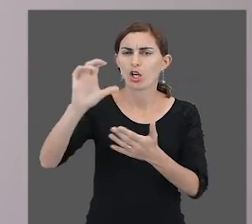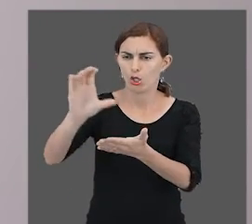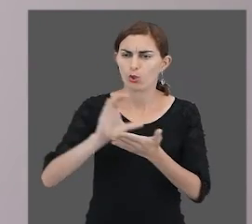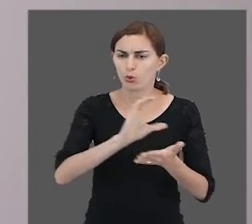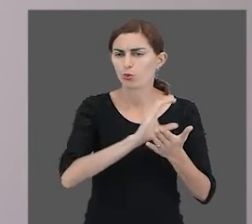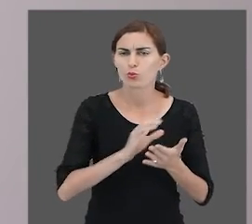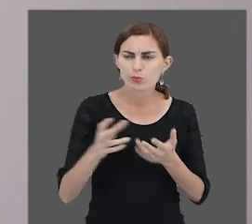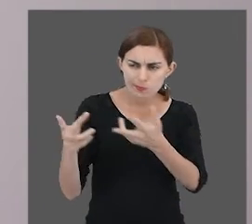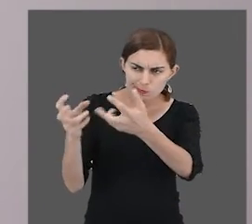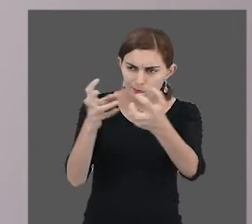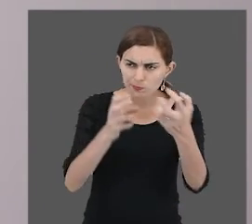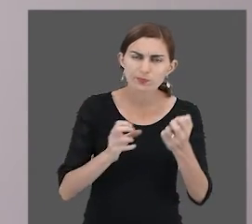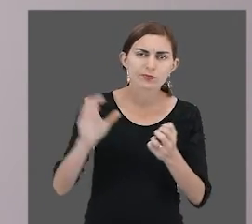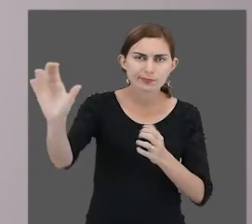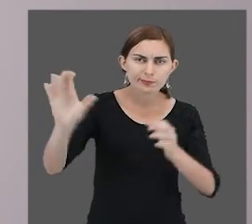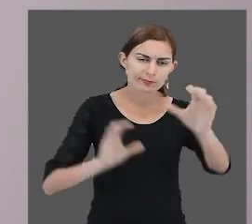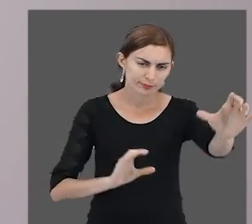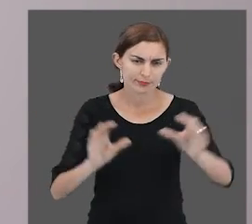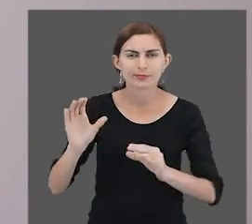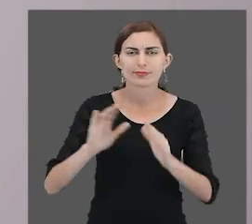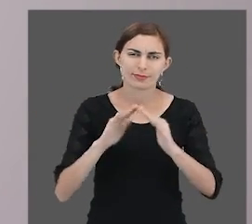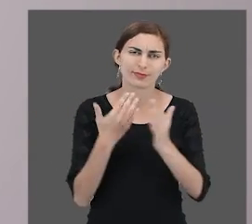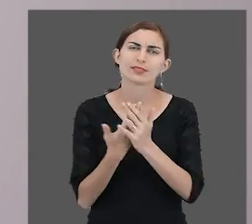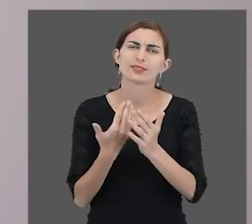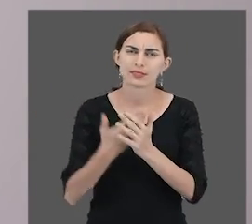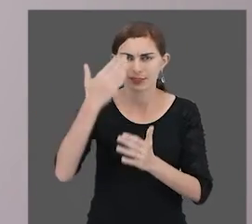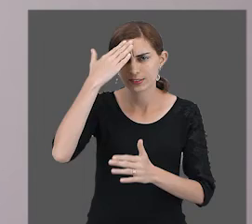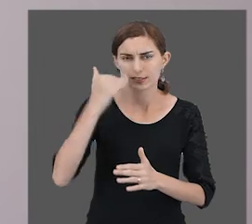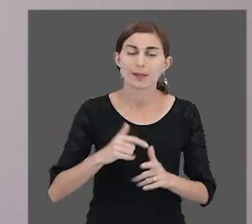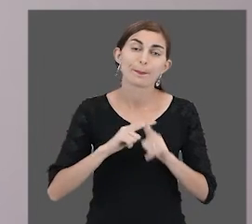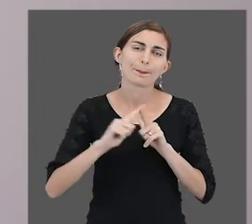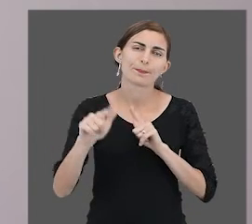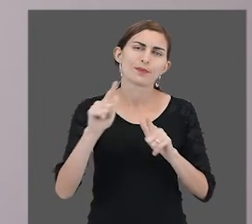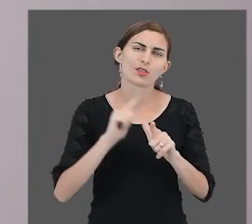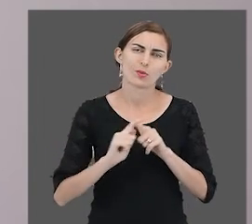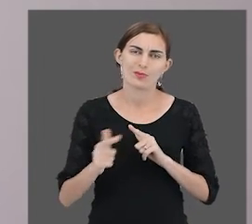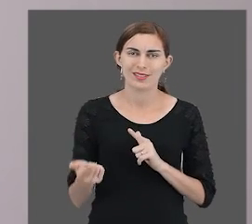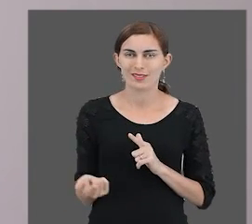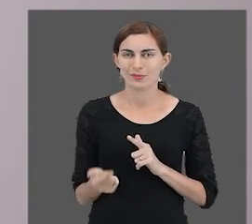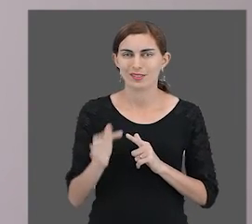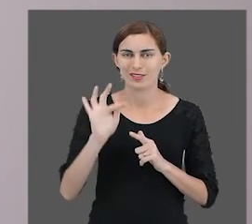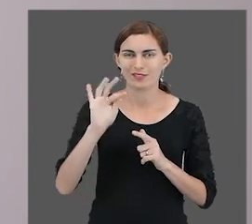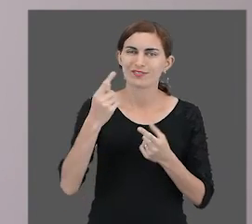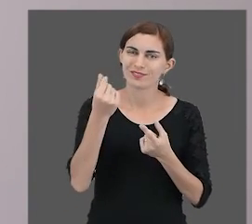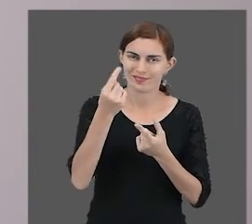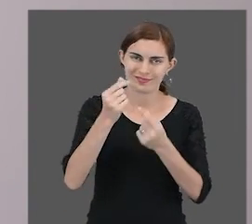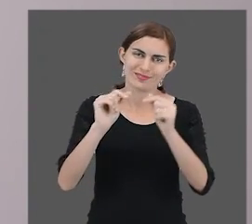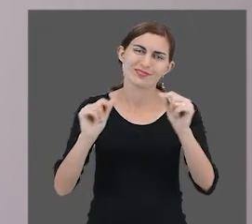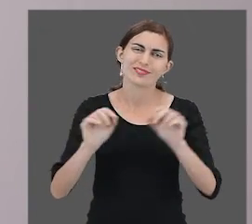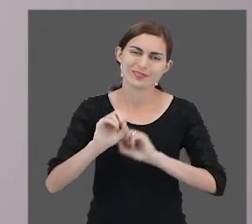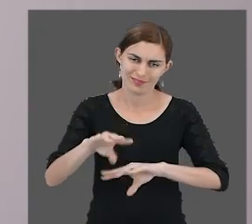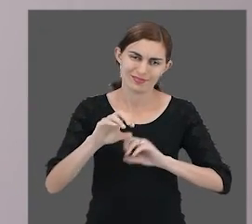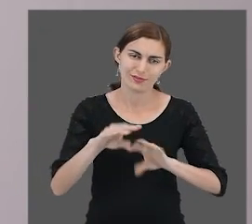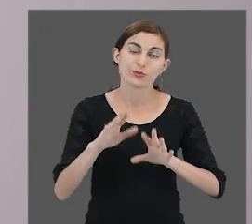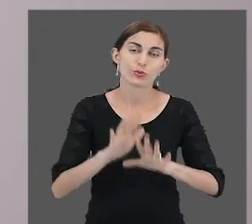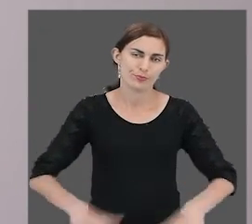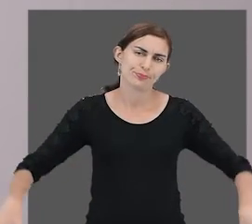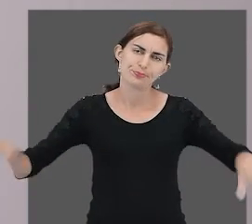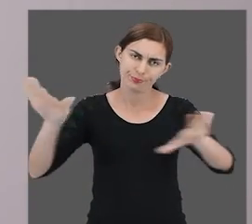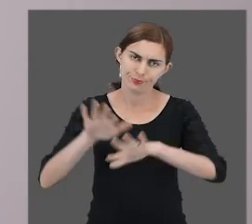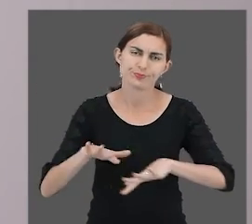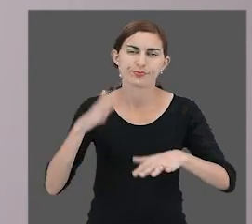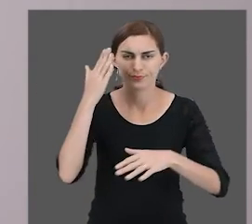escola e captar recursos para a sua escola. Porque hoje a gente sabe que existe um problema de financiamento, né, da educação como um